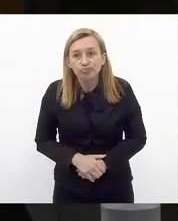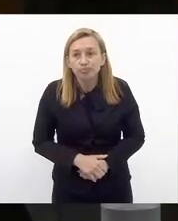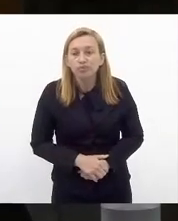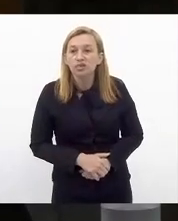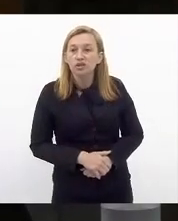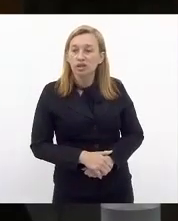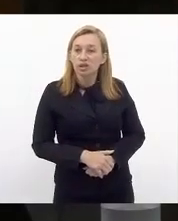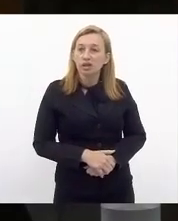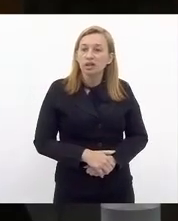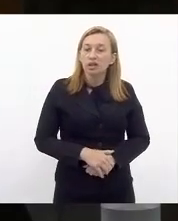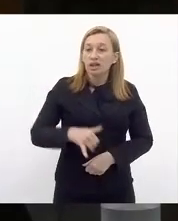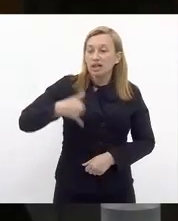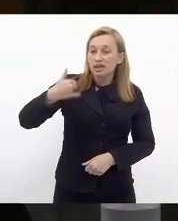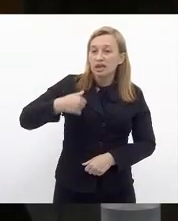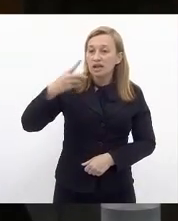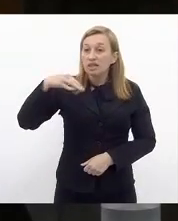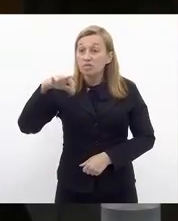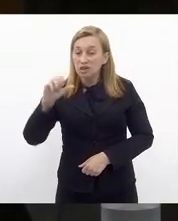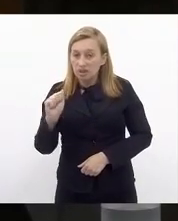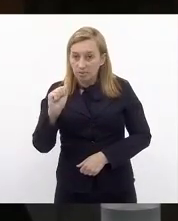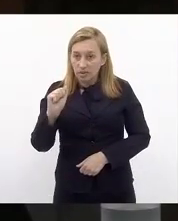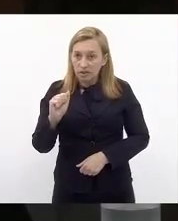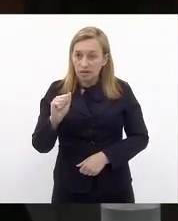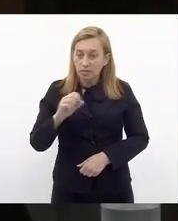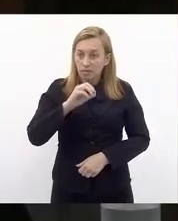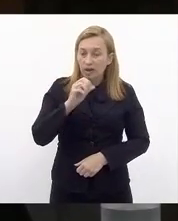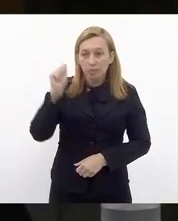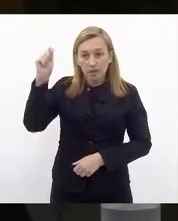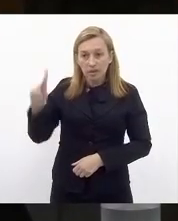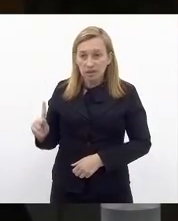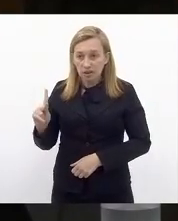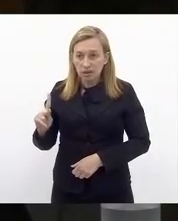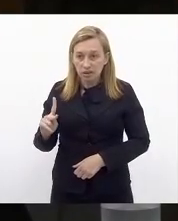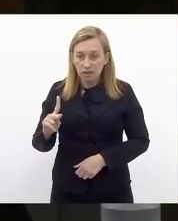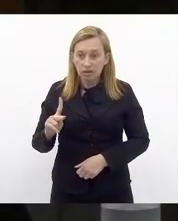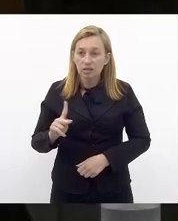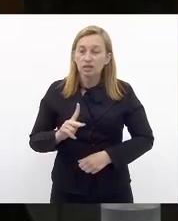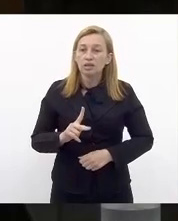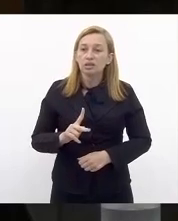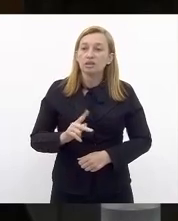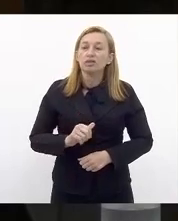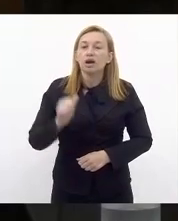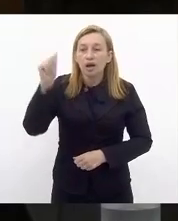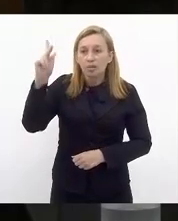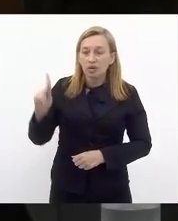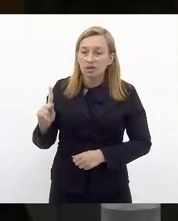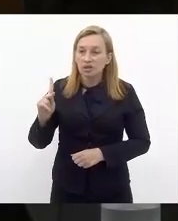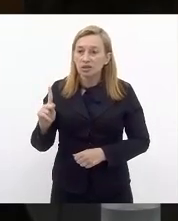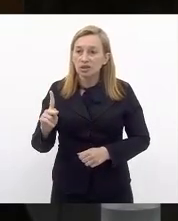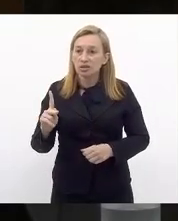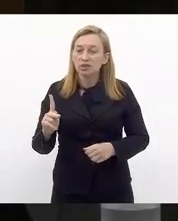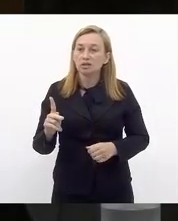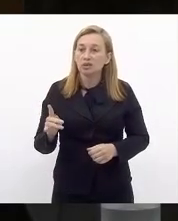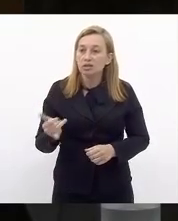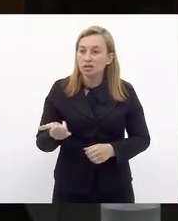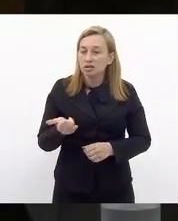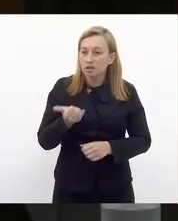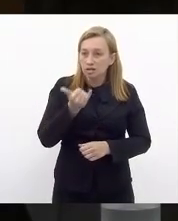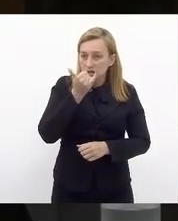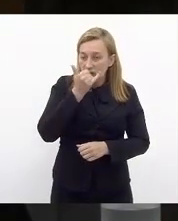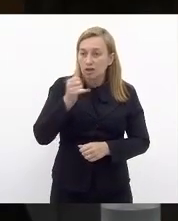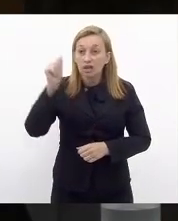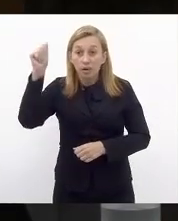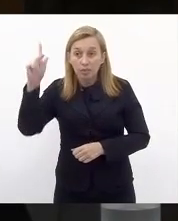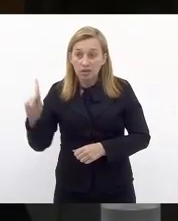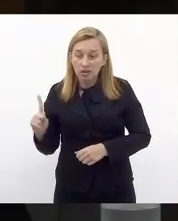requisito de idade mínima para aposentadoria ressalvadas as hipóteses de aposentadoria por incapacidade permanente E